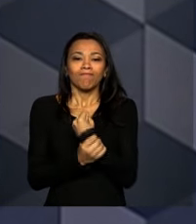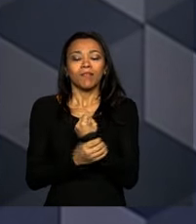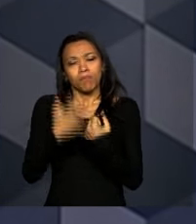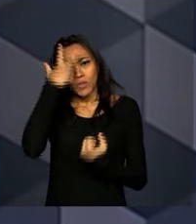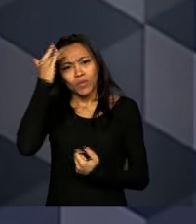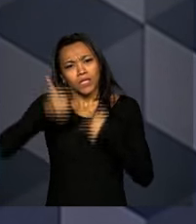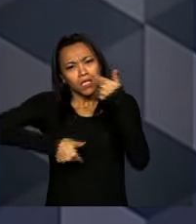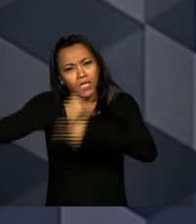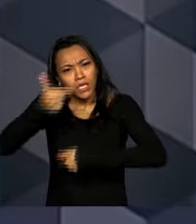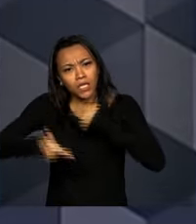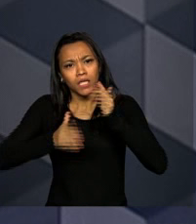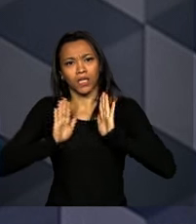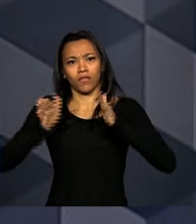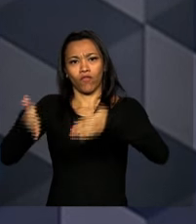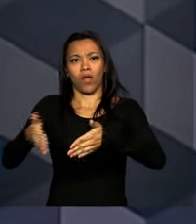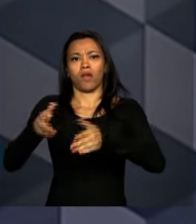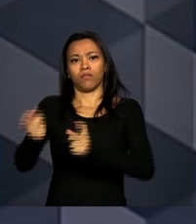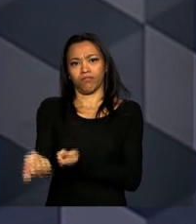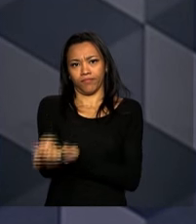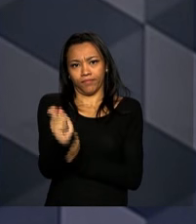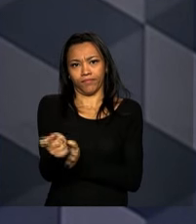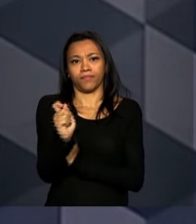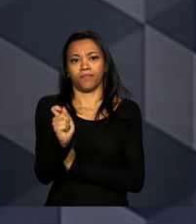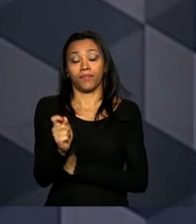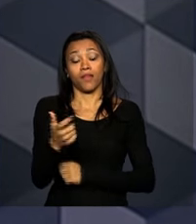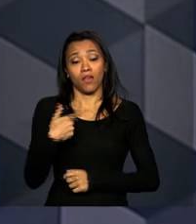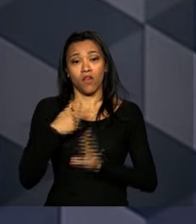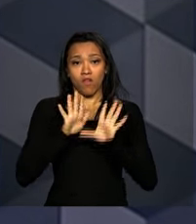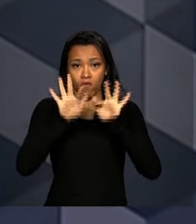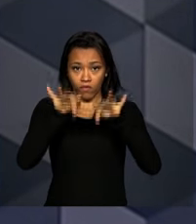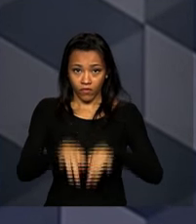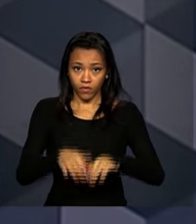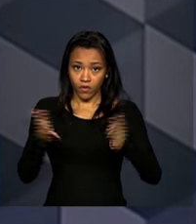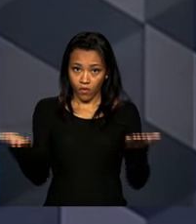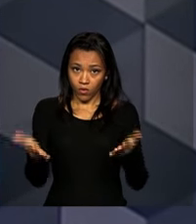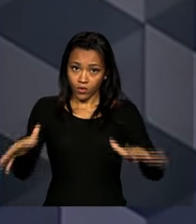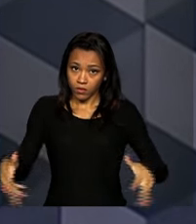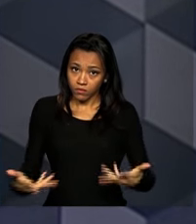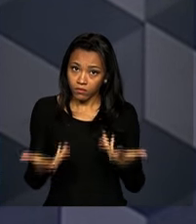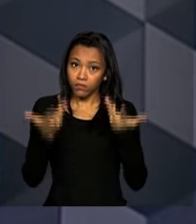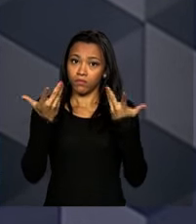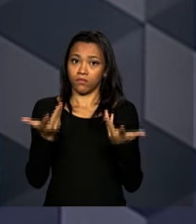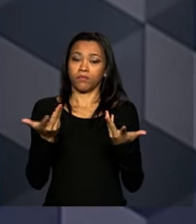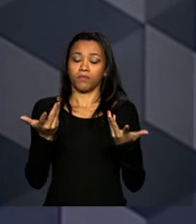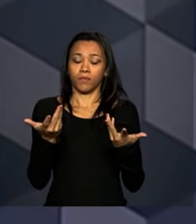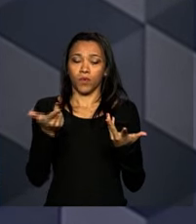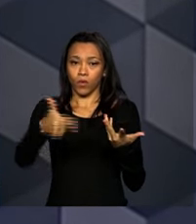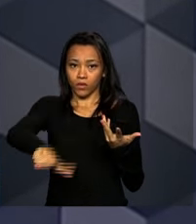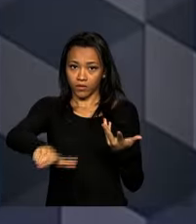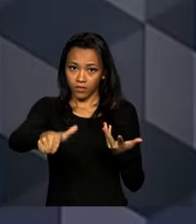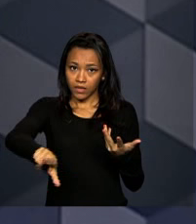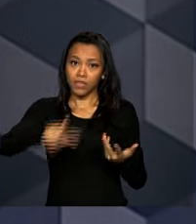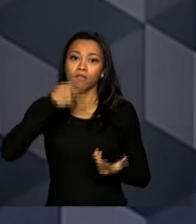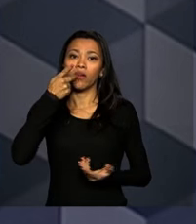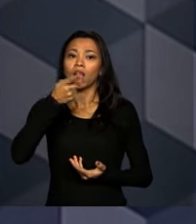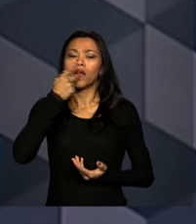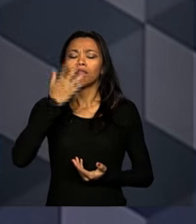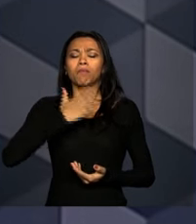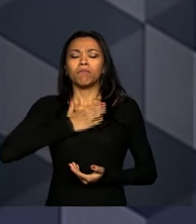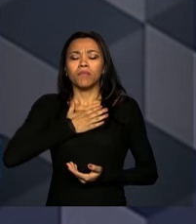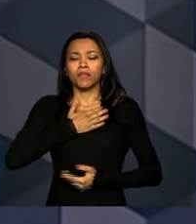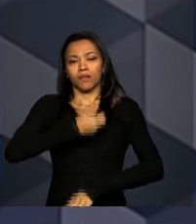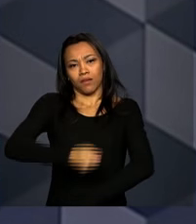atividade. Eu encerro esse evento, de novo, falando da minha